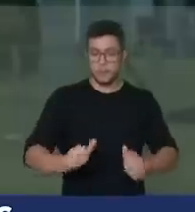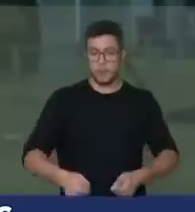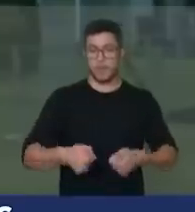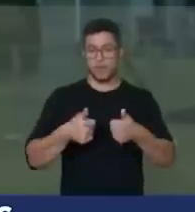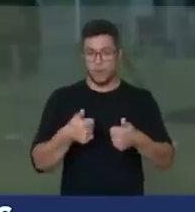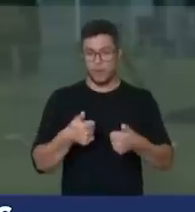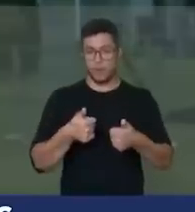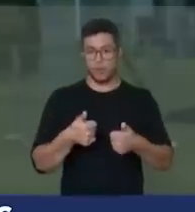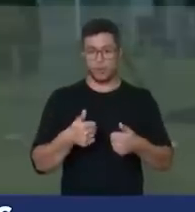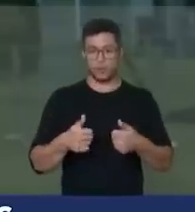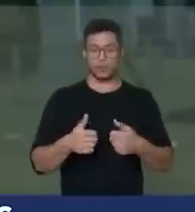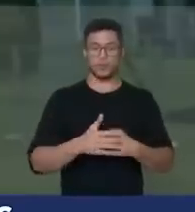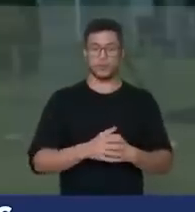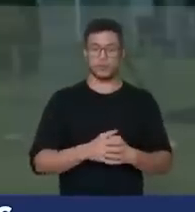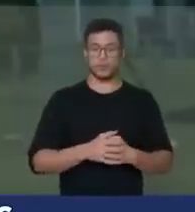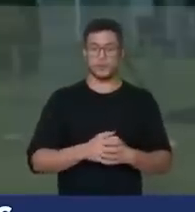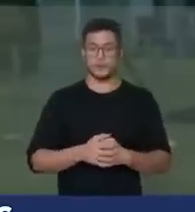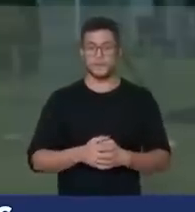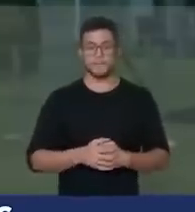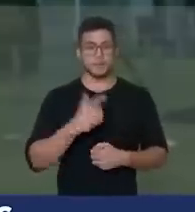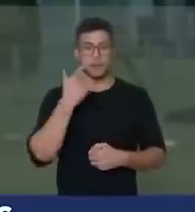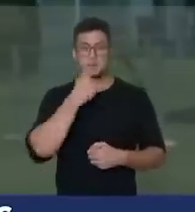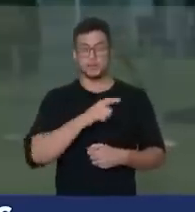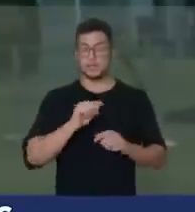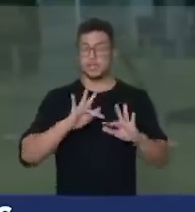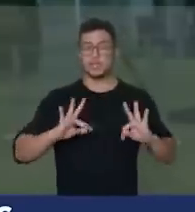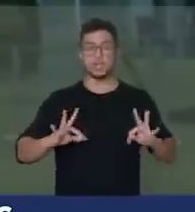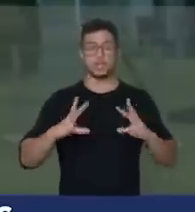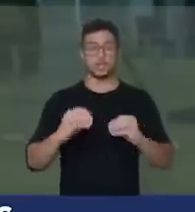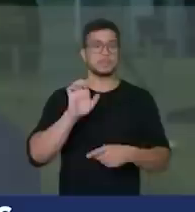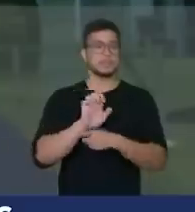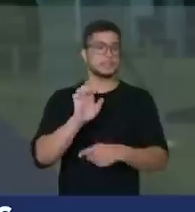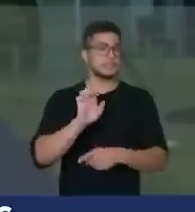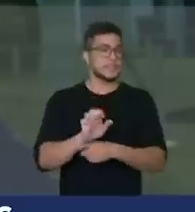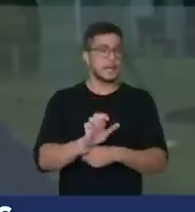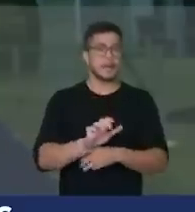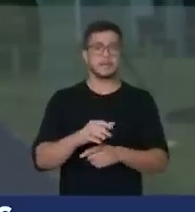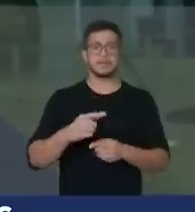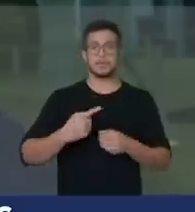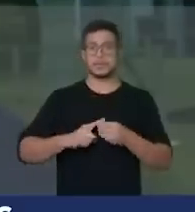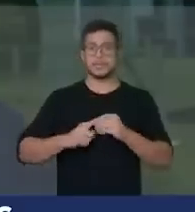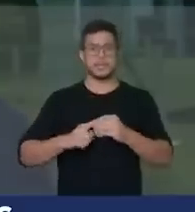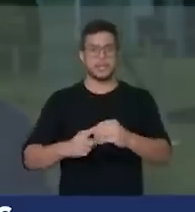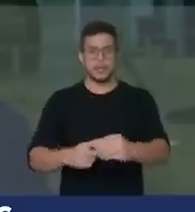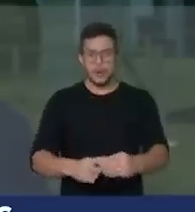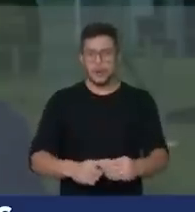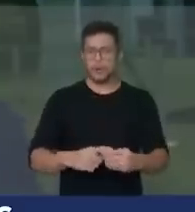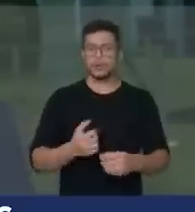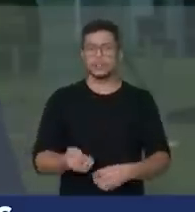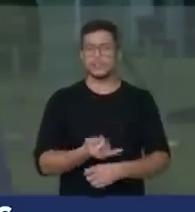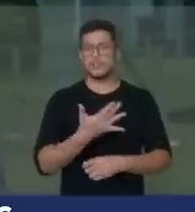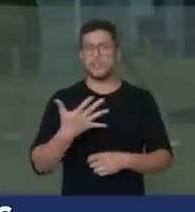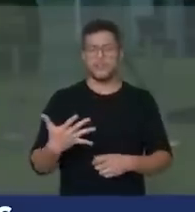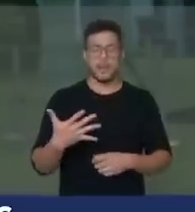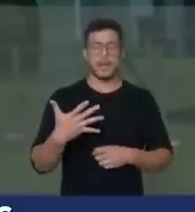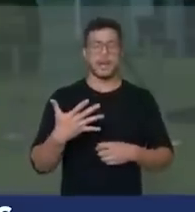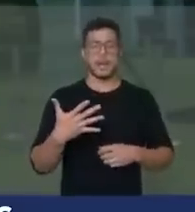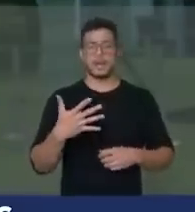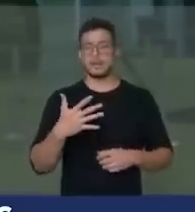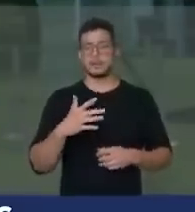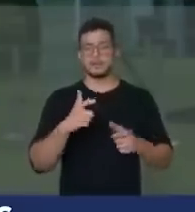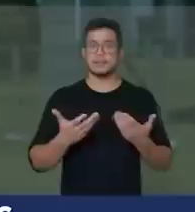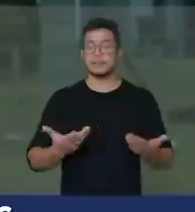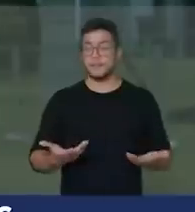aos rincões do nosso Brasil, a todos os estados, ao interior do meu Ceará, ao estado do Amapá, do meu querido relator da matéria, deputado